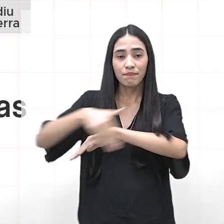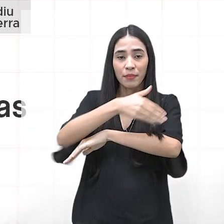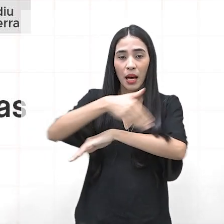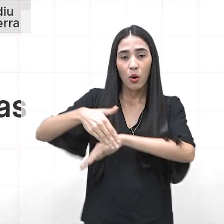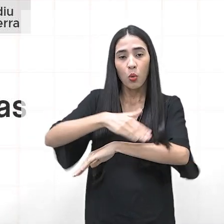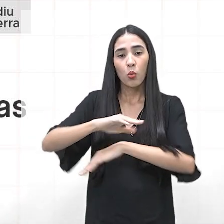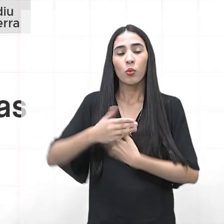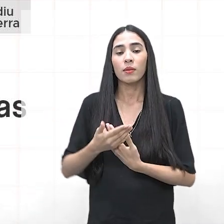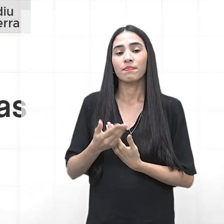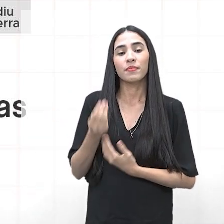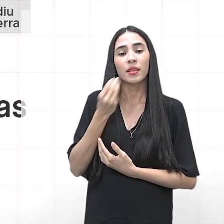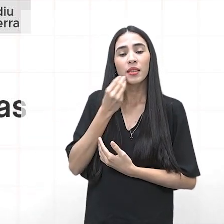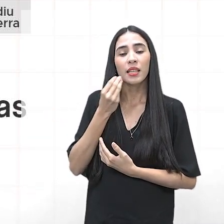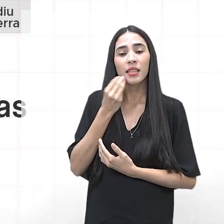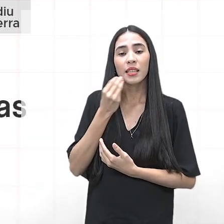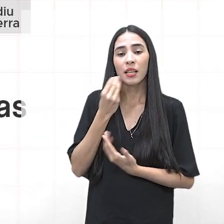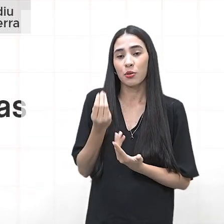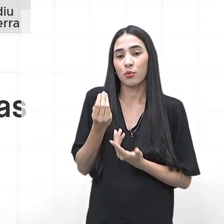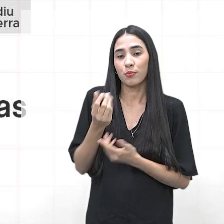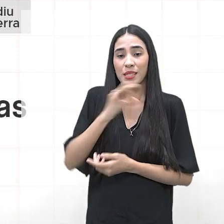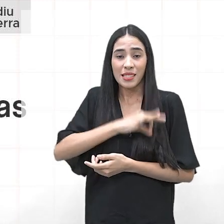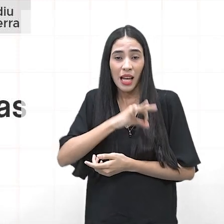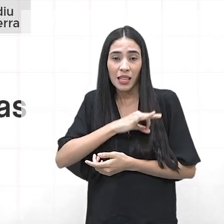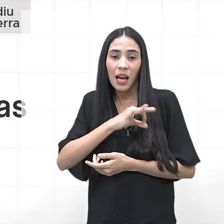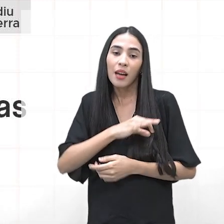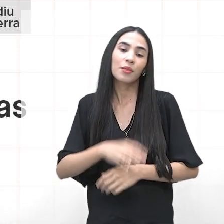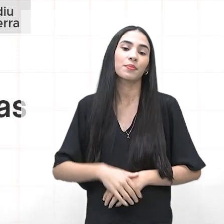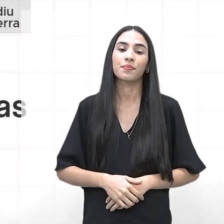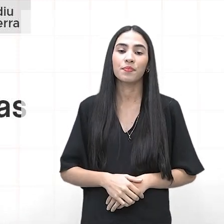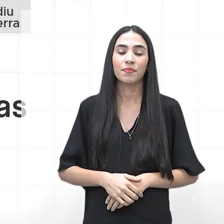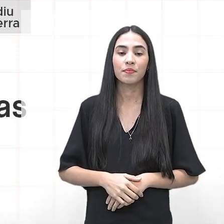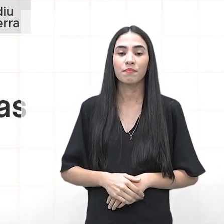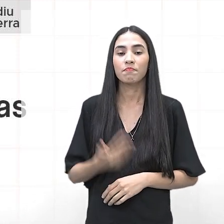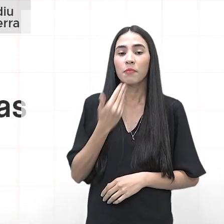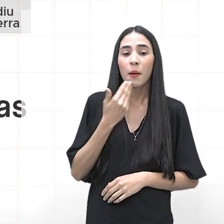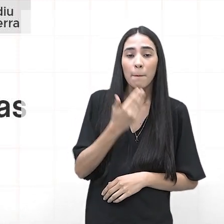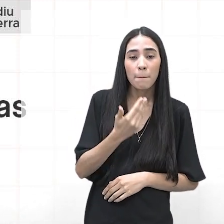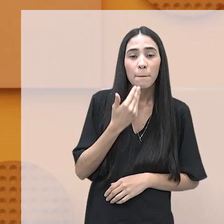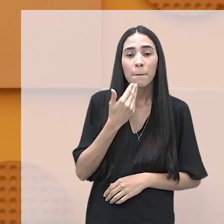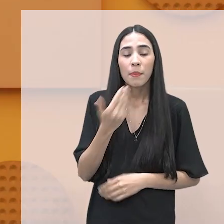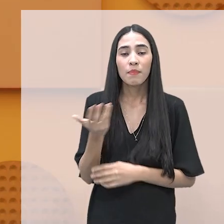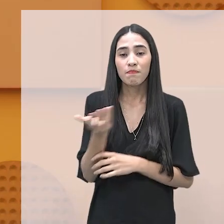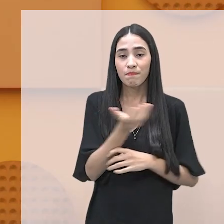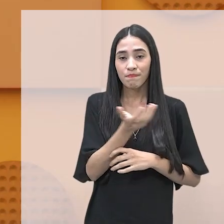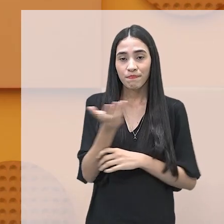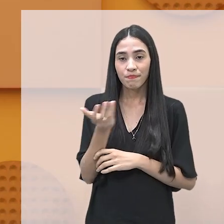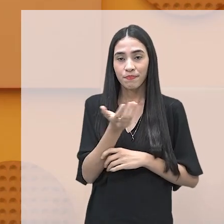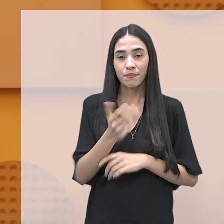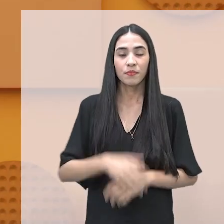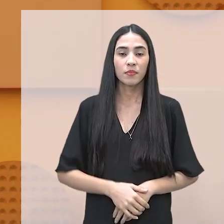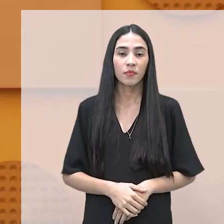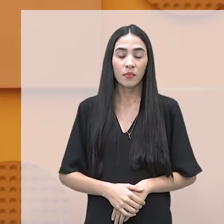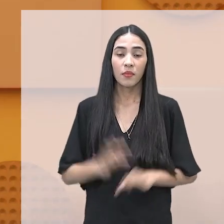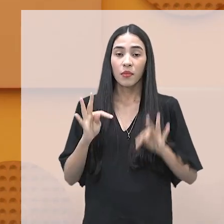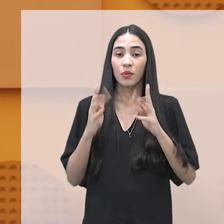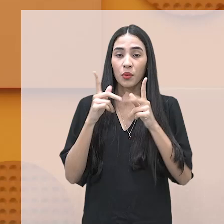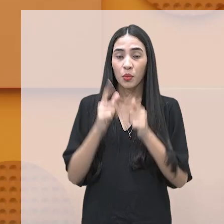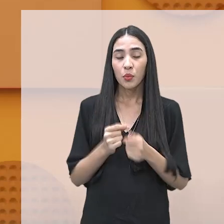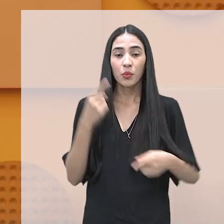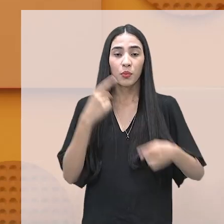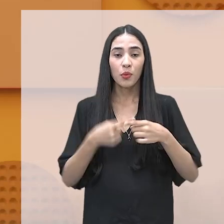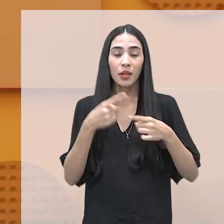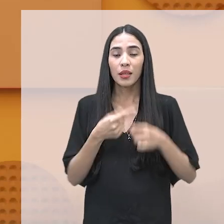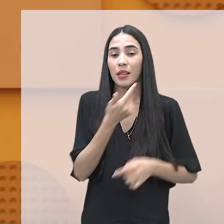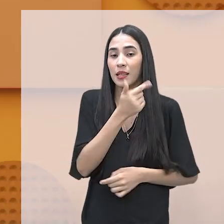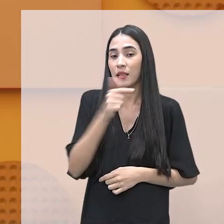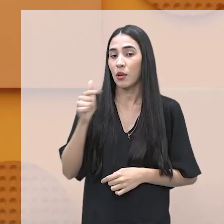pequenos pagamentos, ou seja, a virarem praticamente pedintes ali nas grandes cidades. E tudo isso porque não